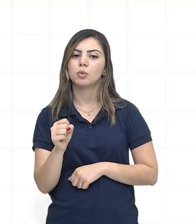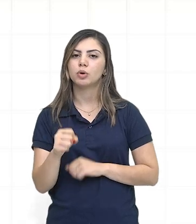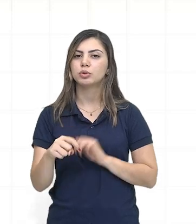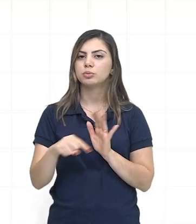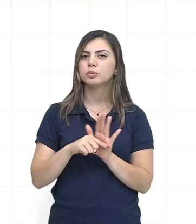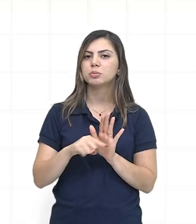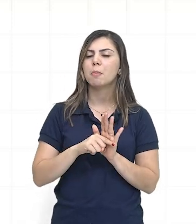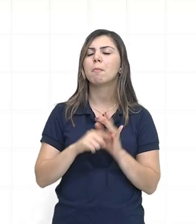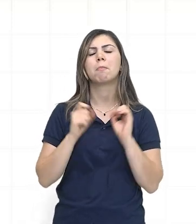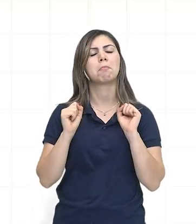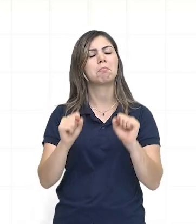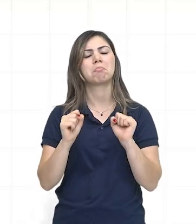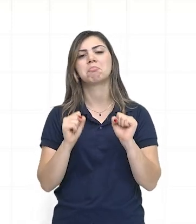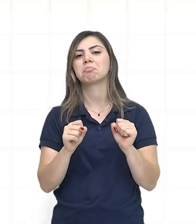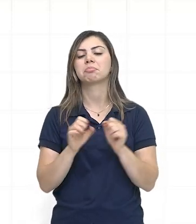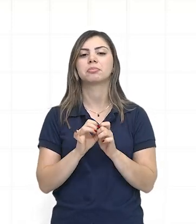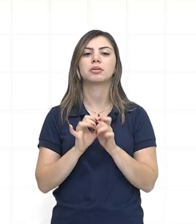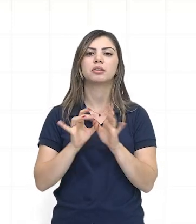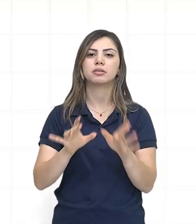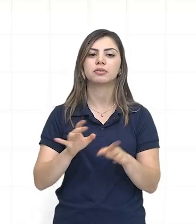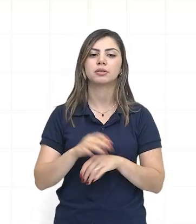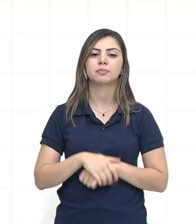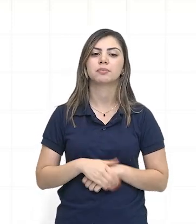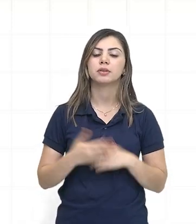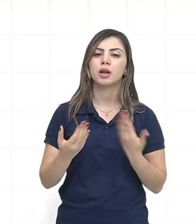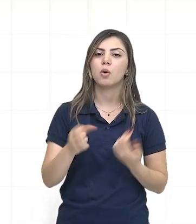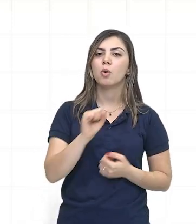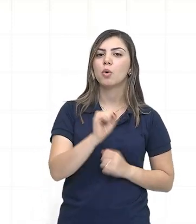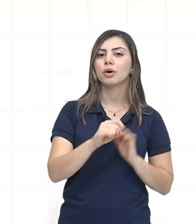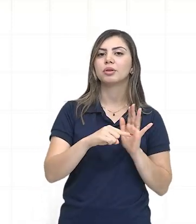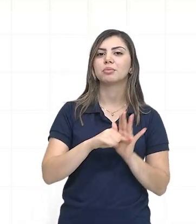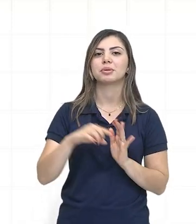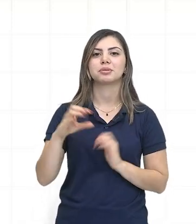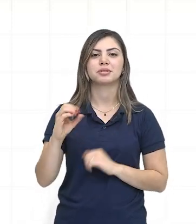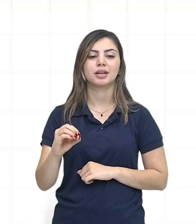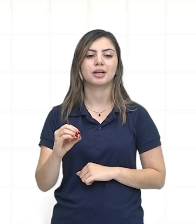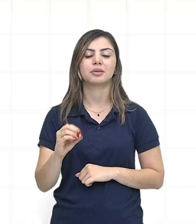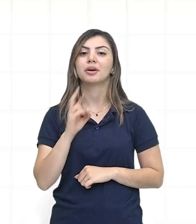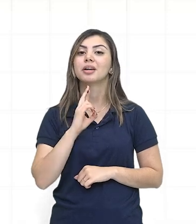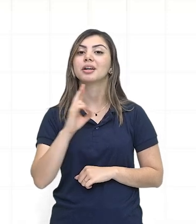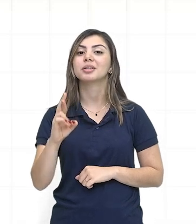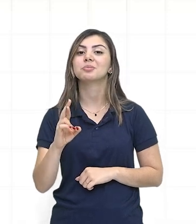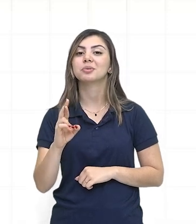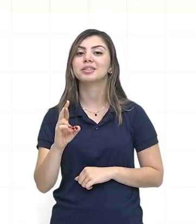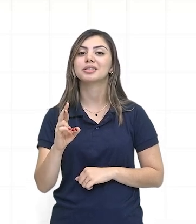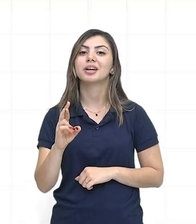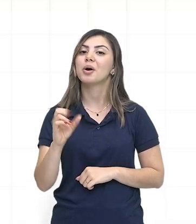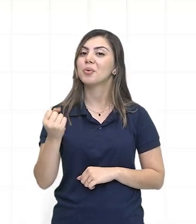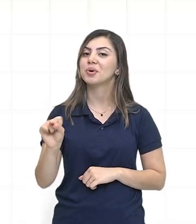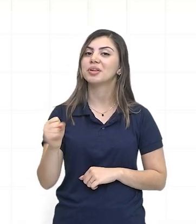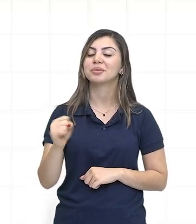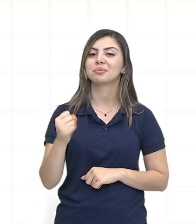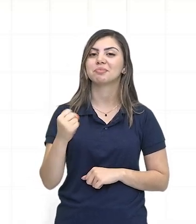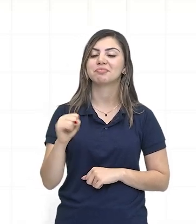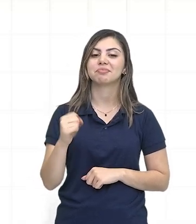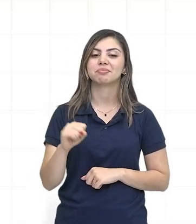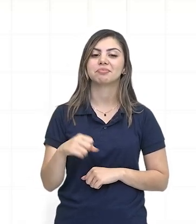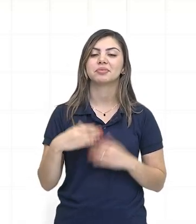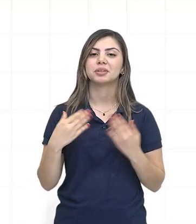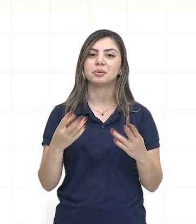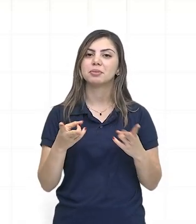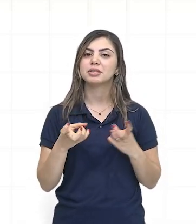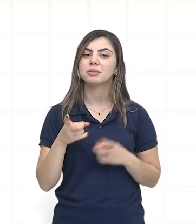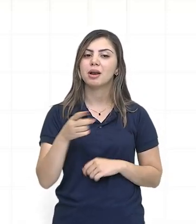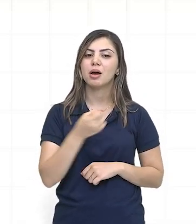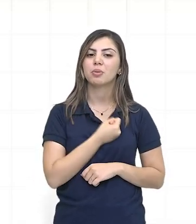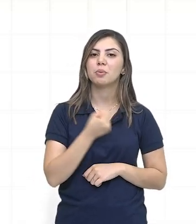subtração? Posso. 8 menos 0. O resultado disso é 8. Então, o